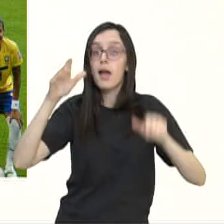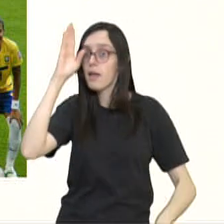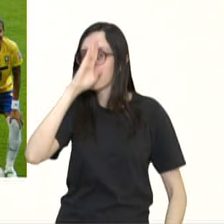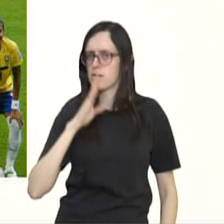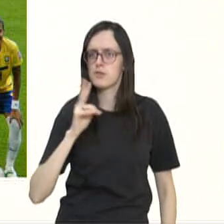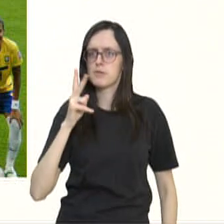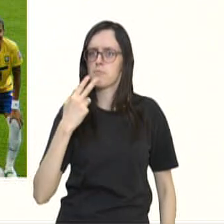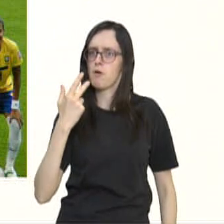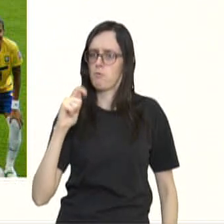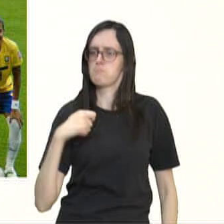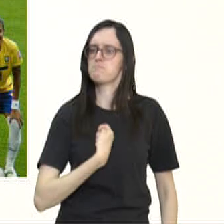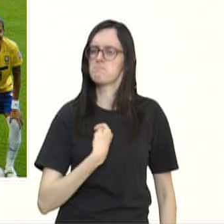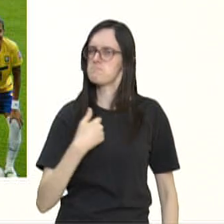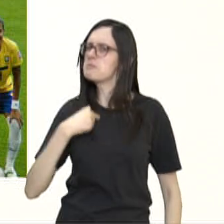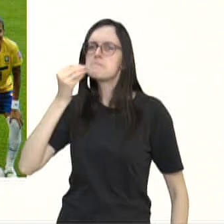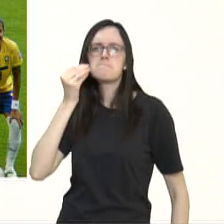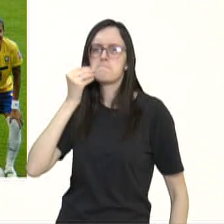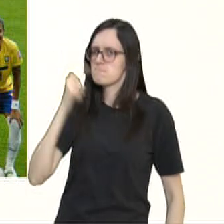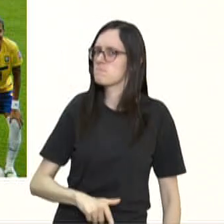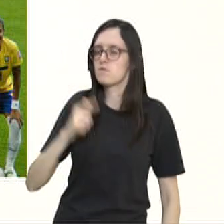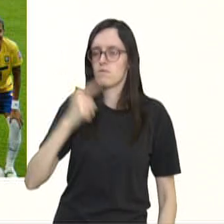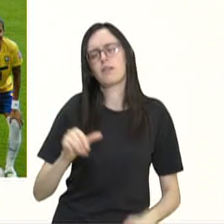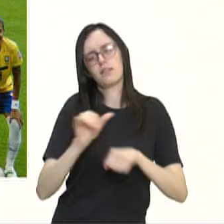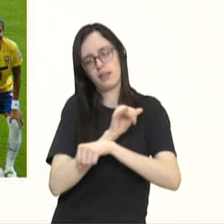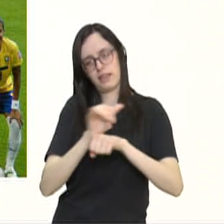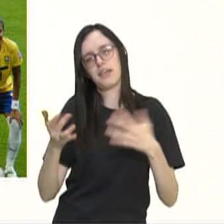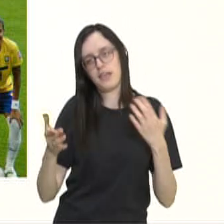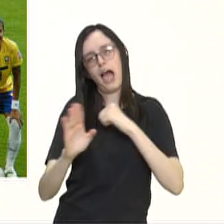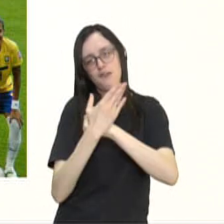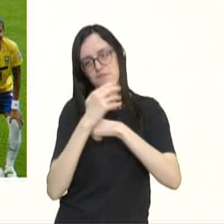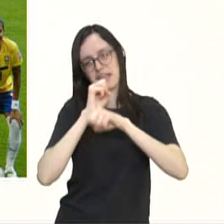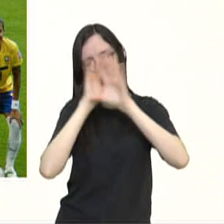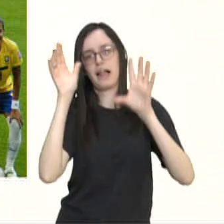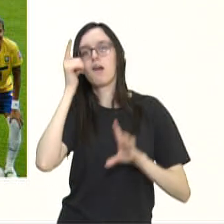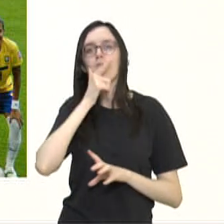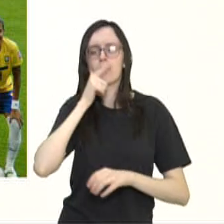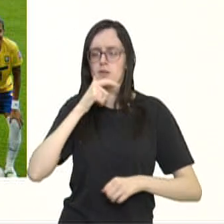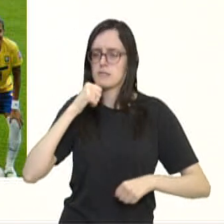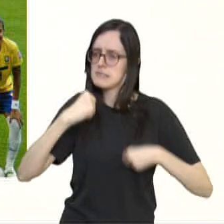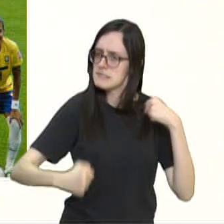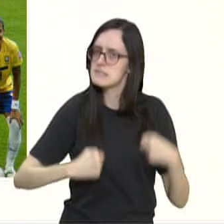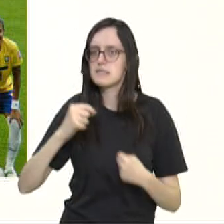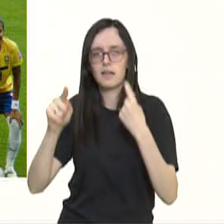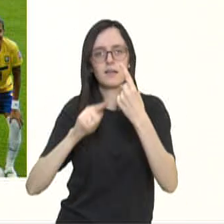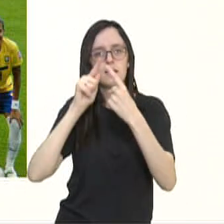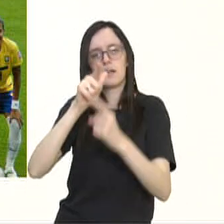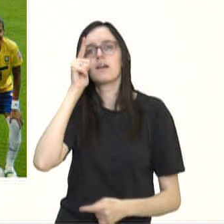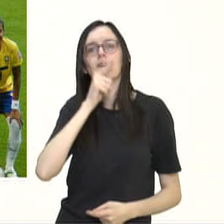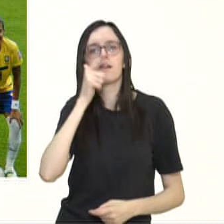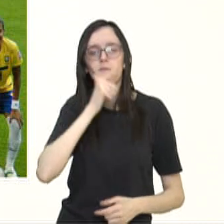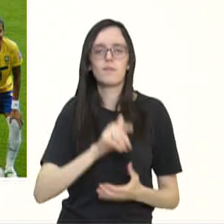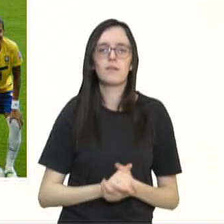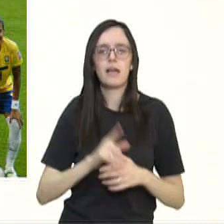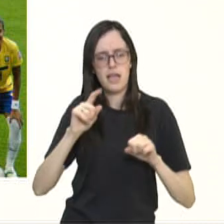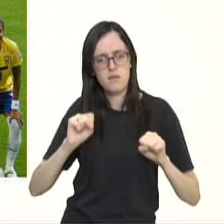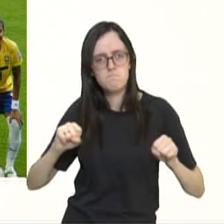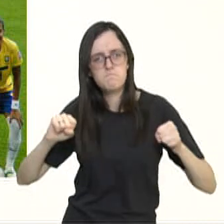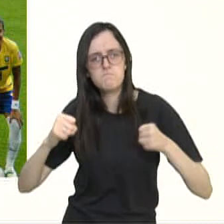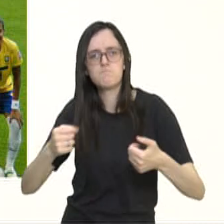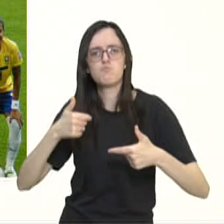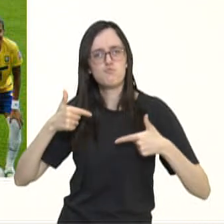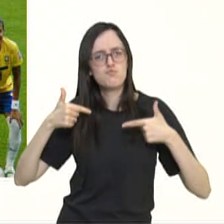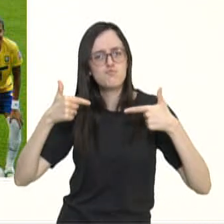a primeira seleção brasileira de futebol feminino foi convocada pela Confederação Brasileira de Futebol em